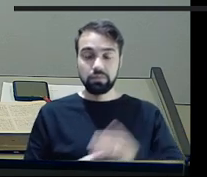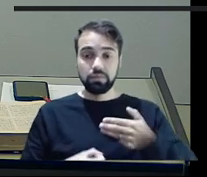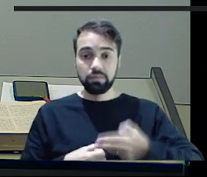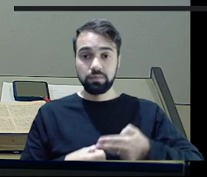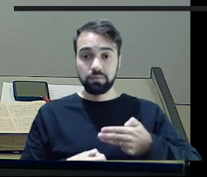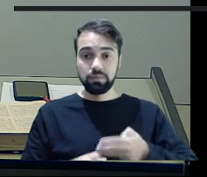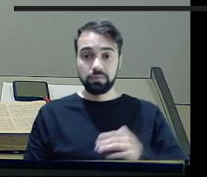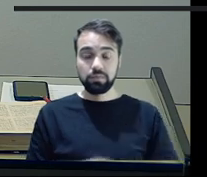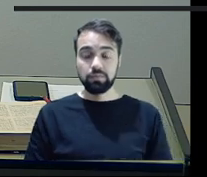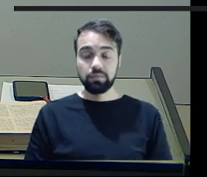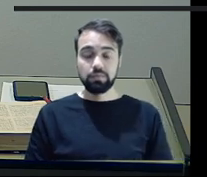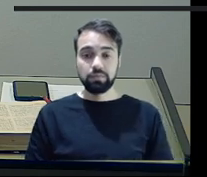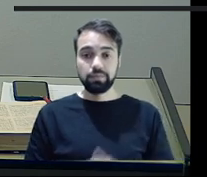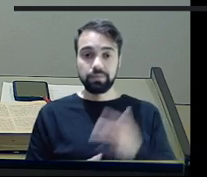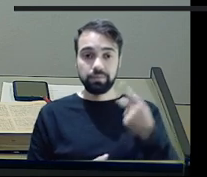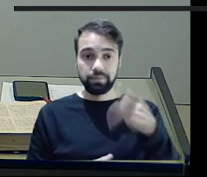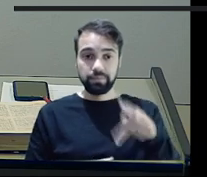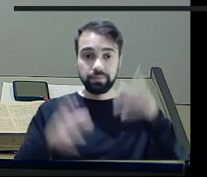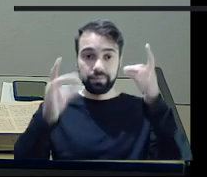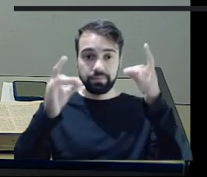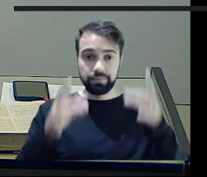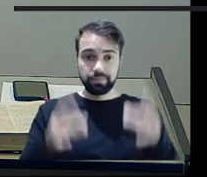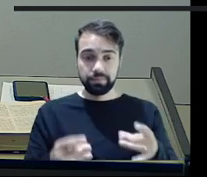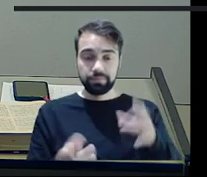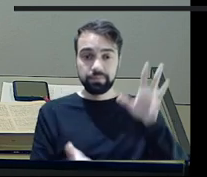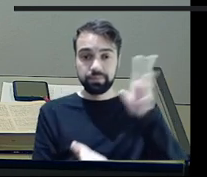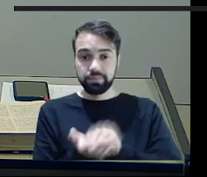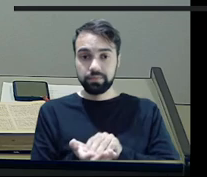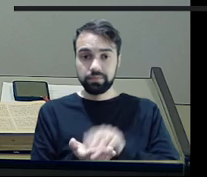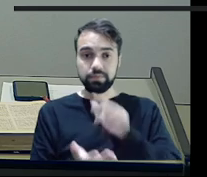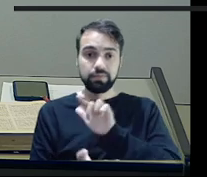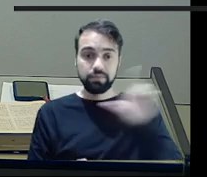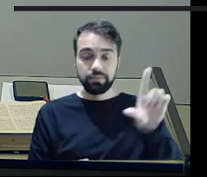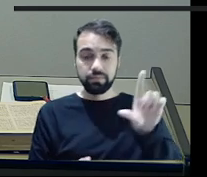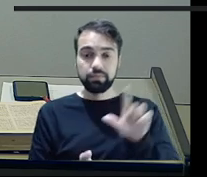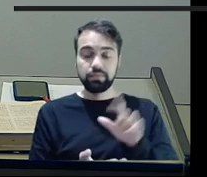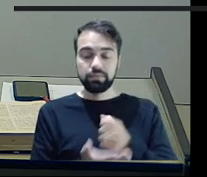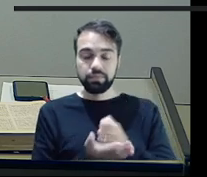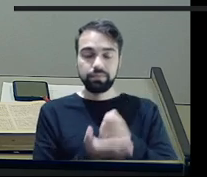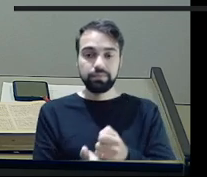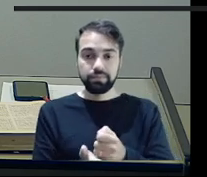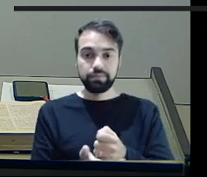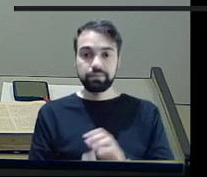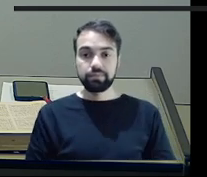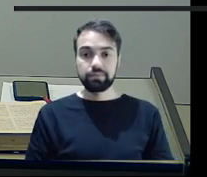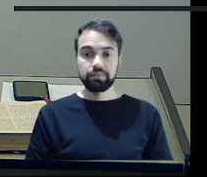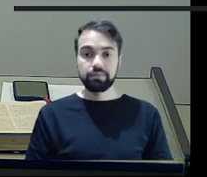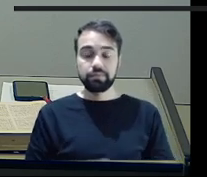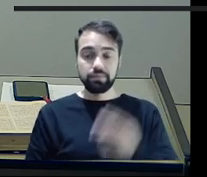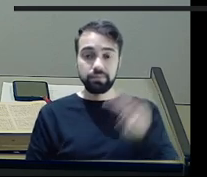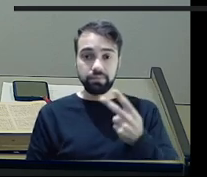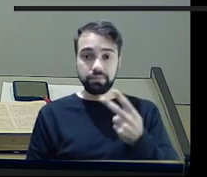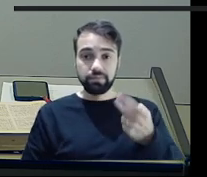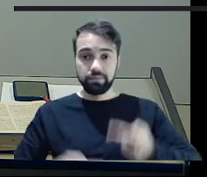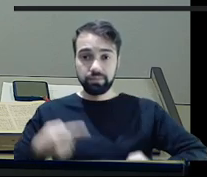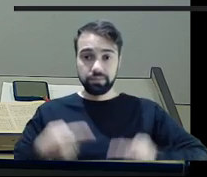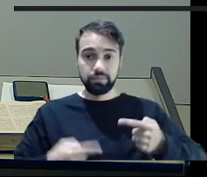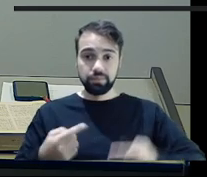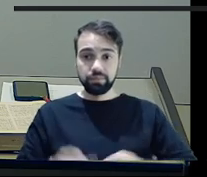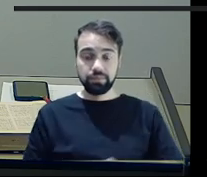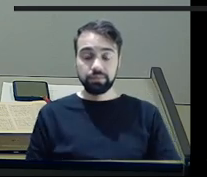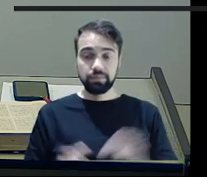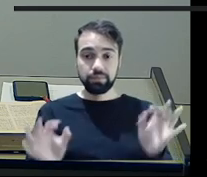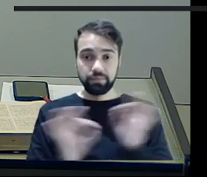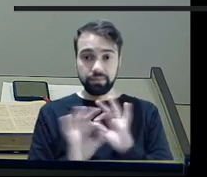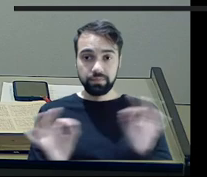seus respectivos anexos e da outra providência. Está em segunda discussão. Ninguém mais